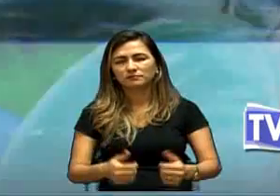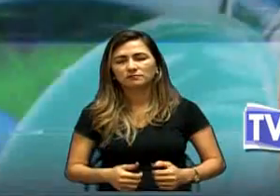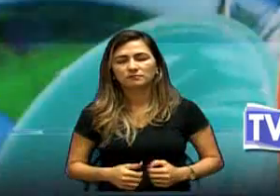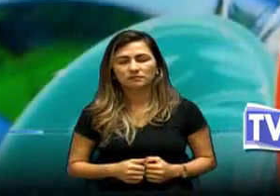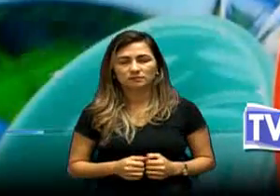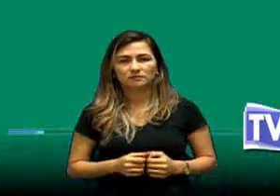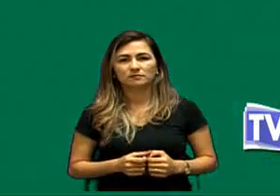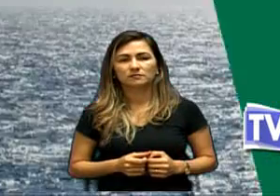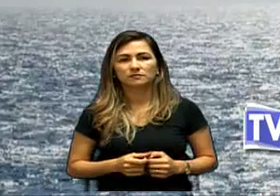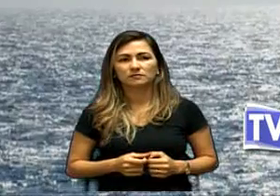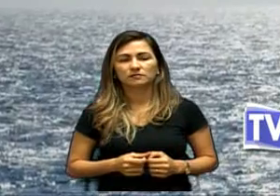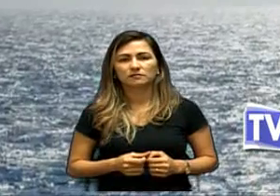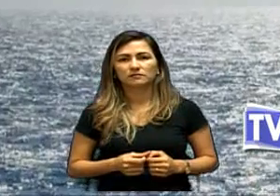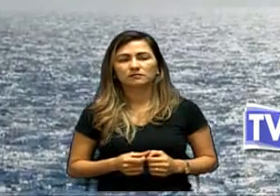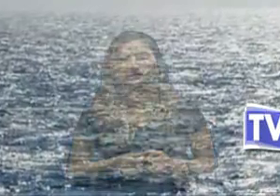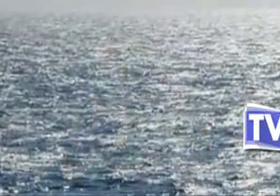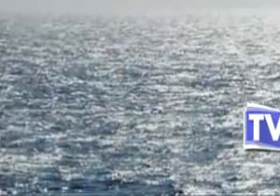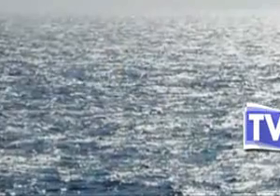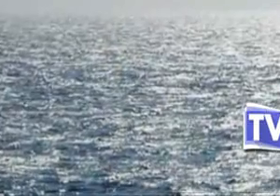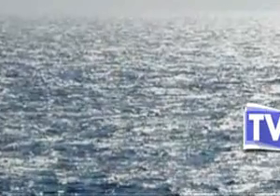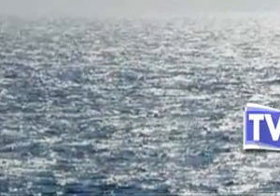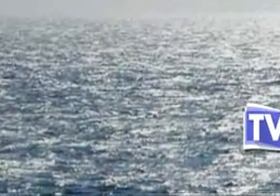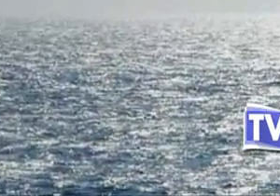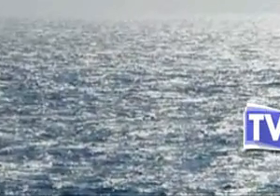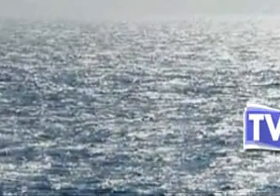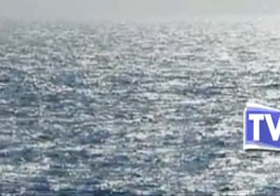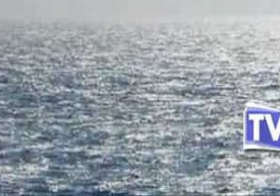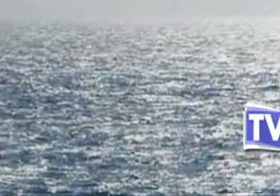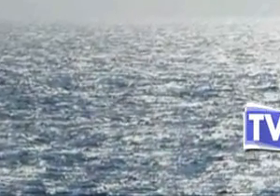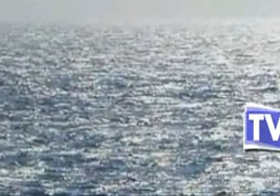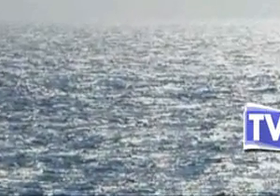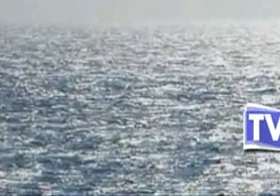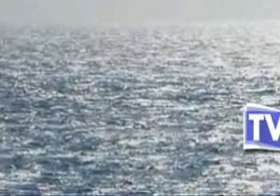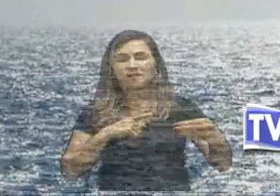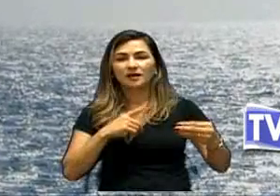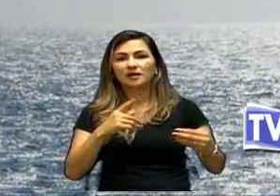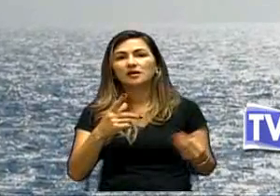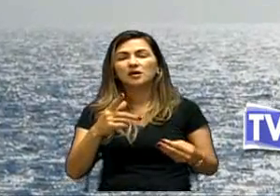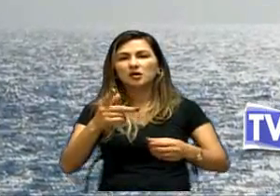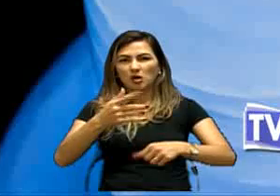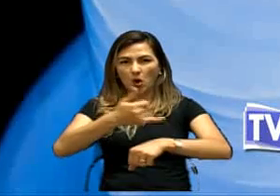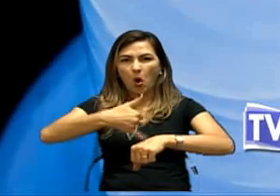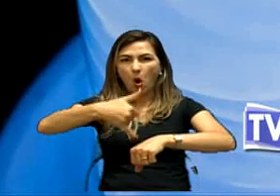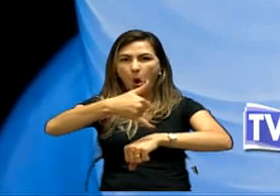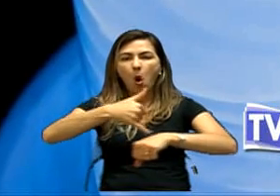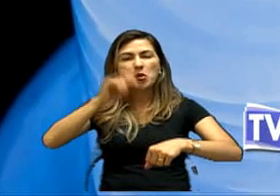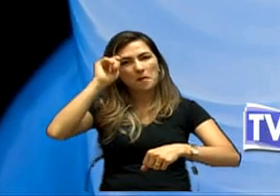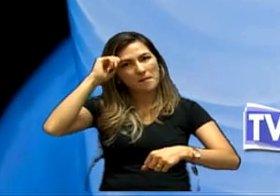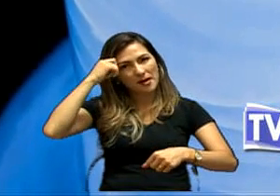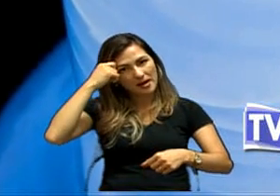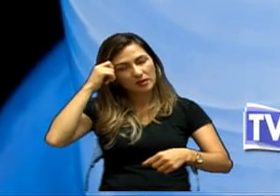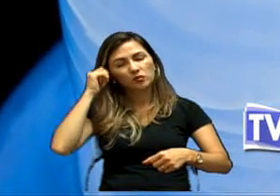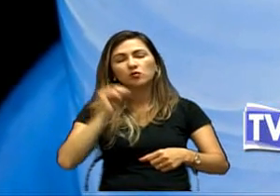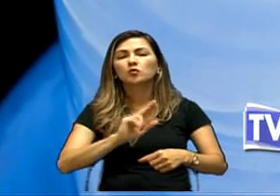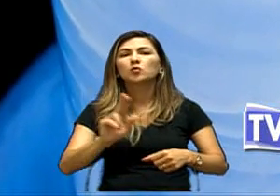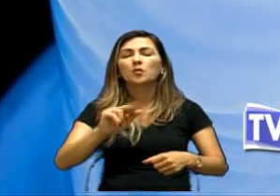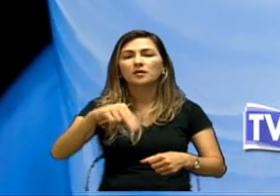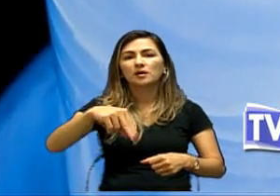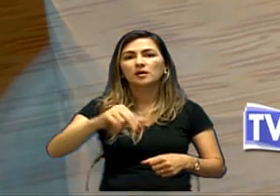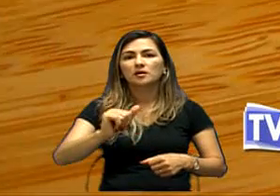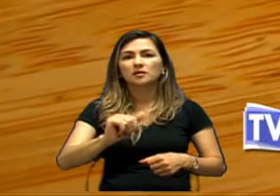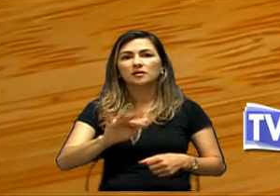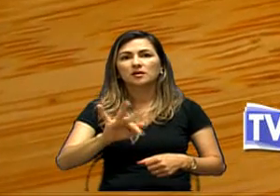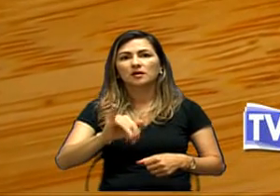de plástico? O plástico é um polímero originado de uma fração do petróleo chamada nafta. Ele está presente em uma infinidade